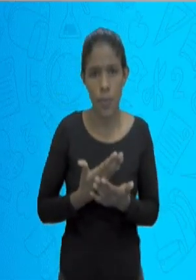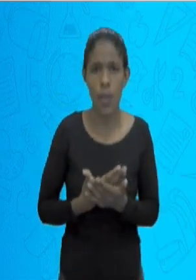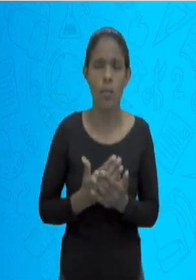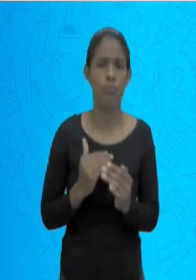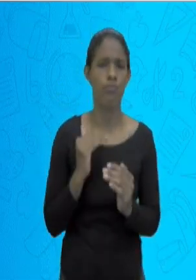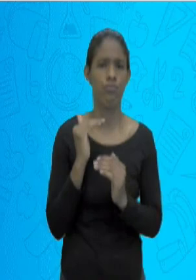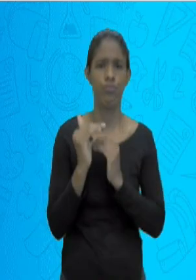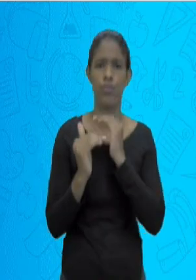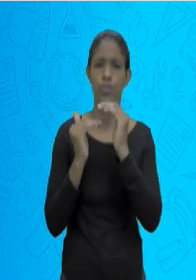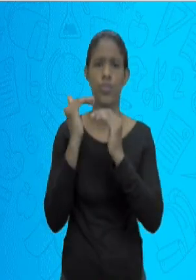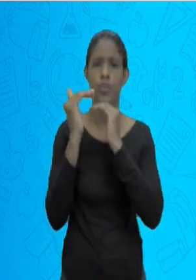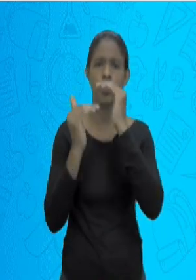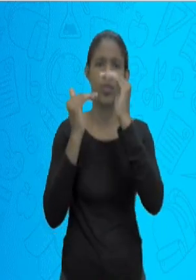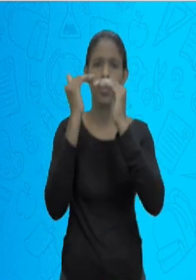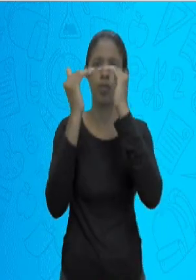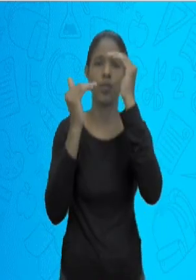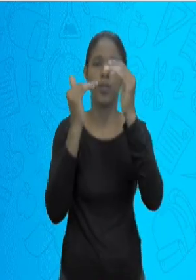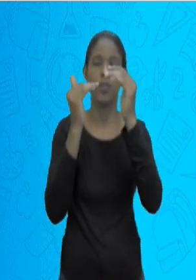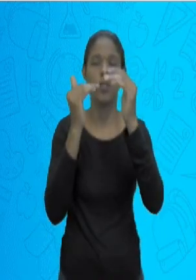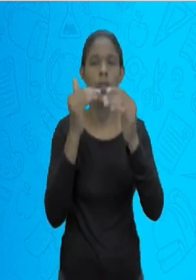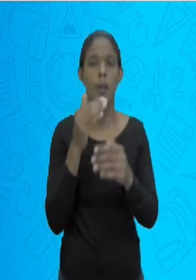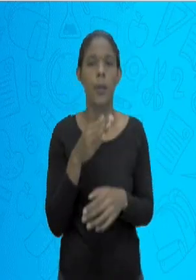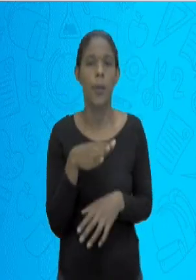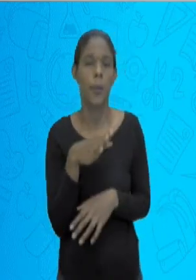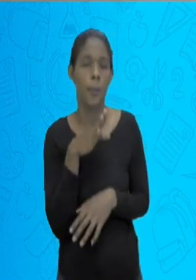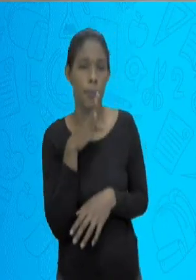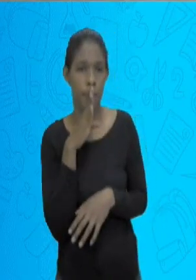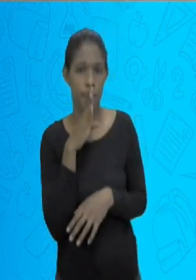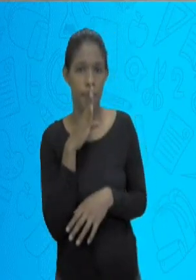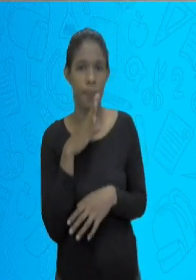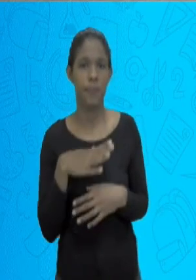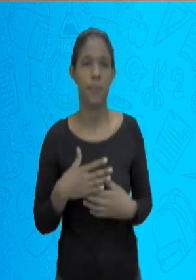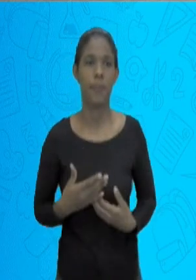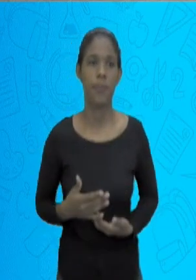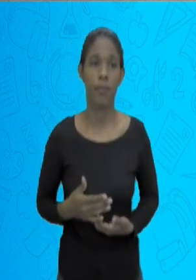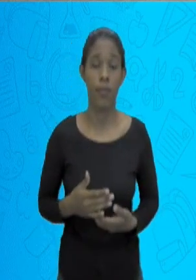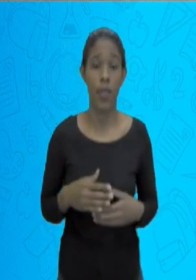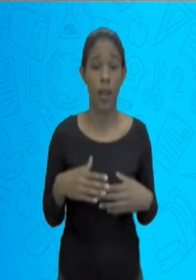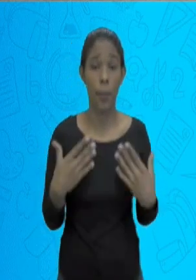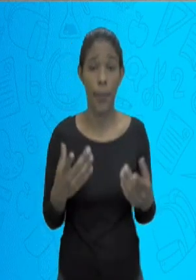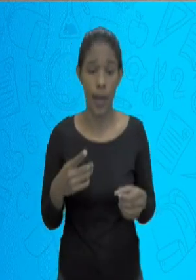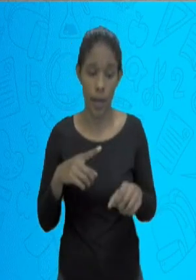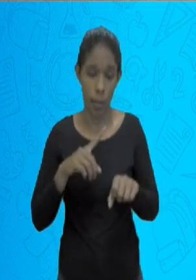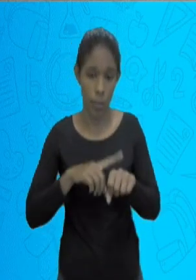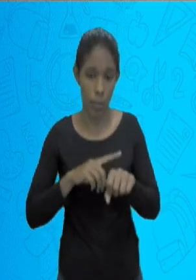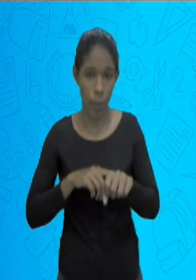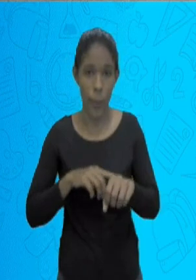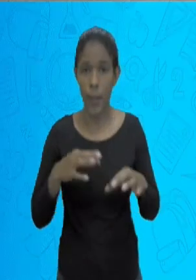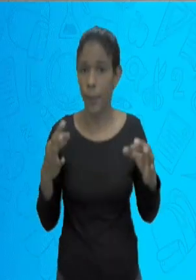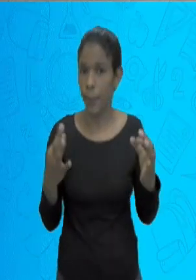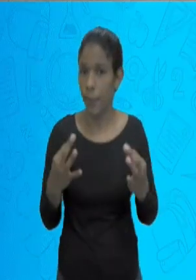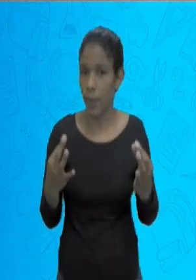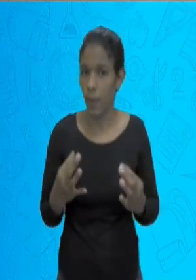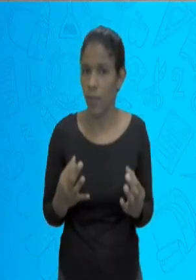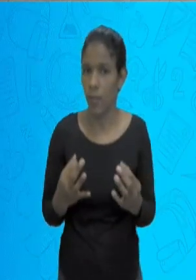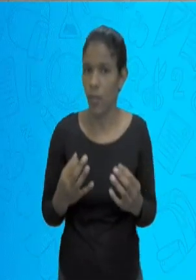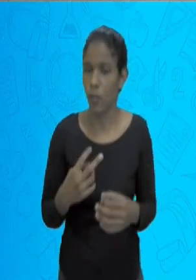estudar é crescer em silêncio, para que no momento certo a